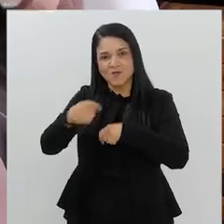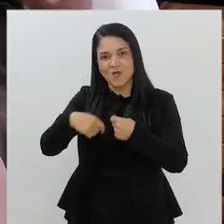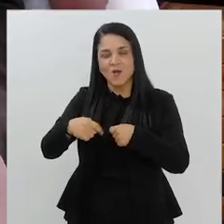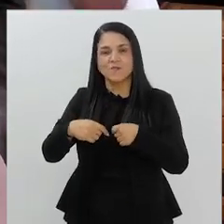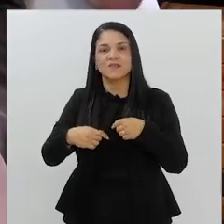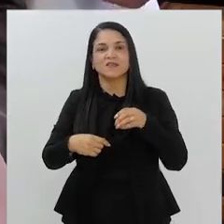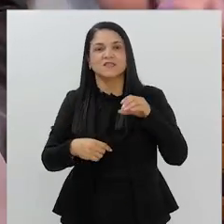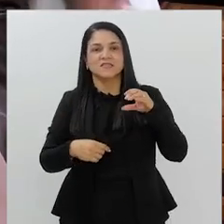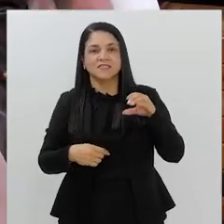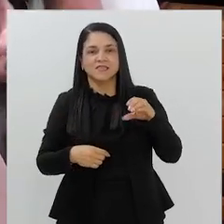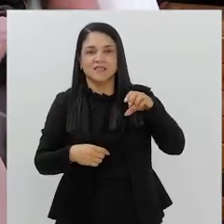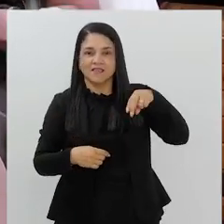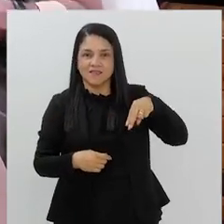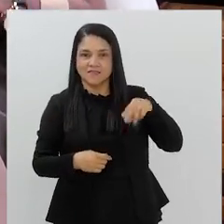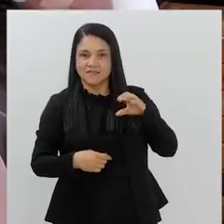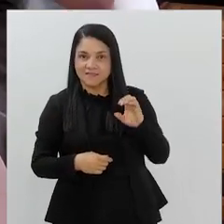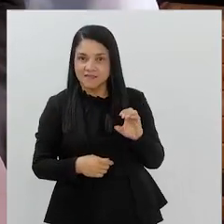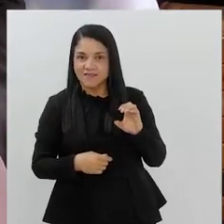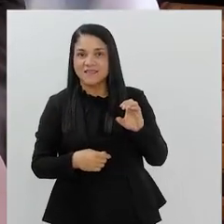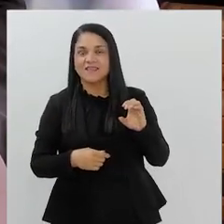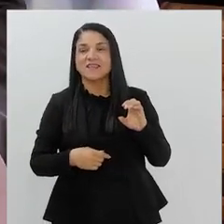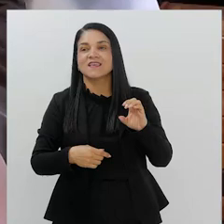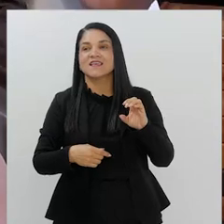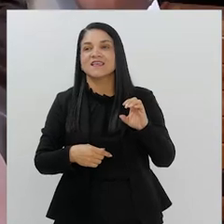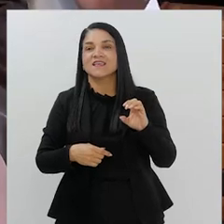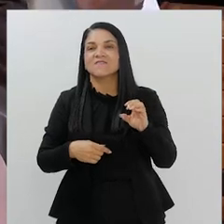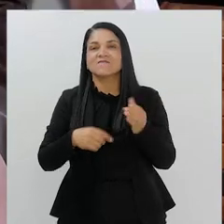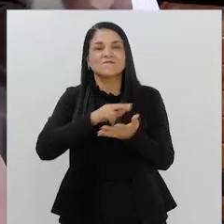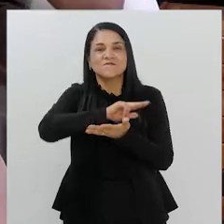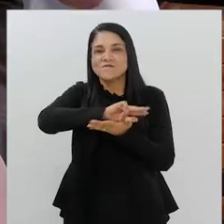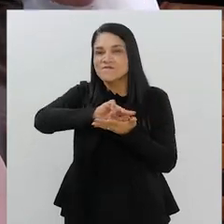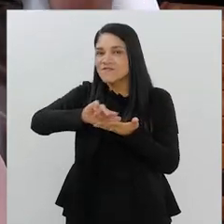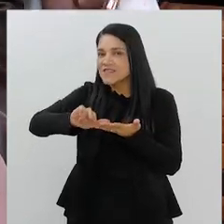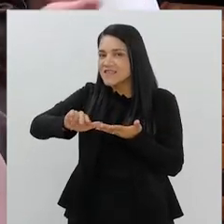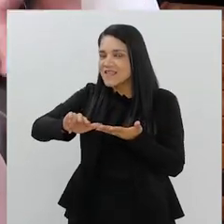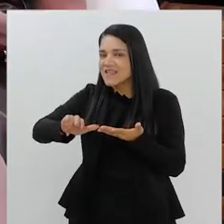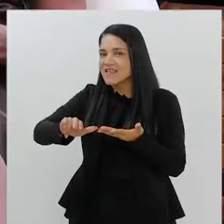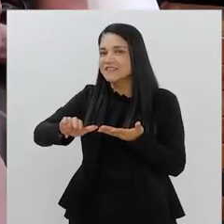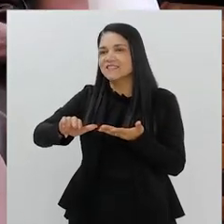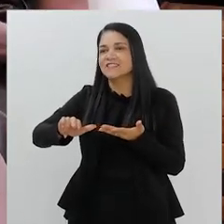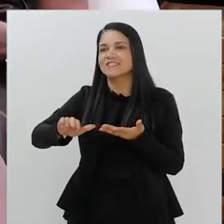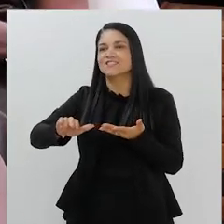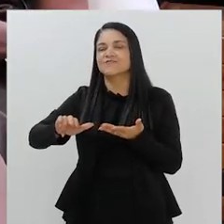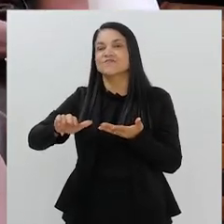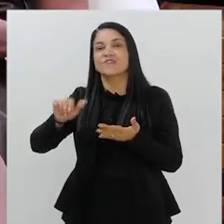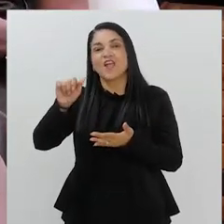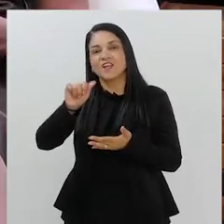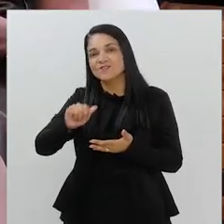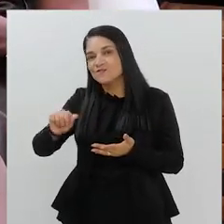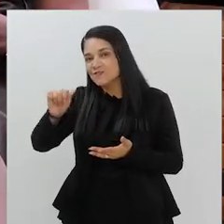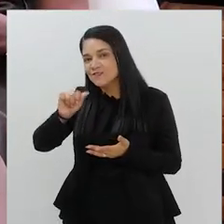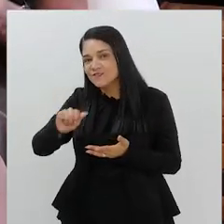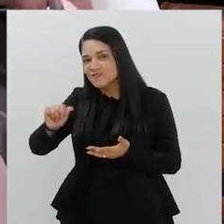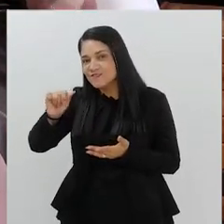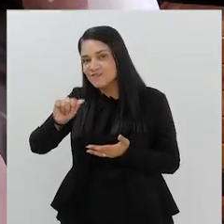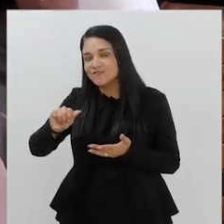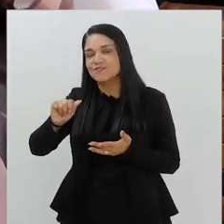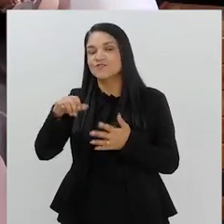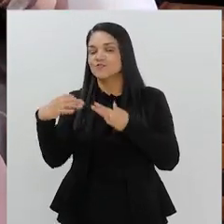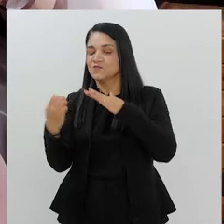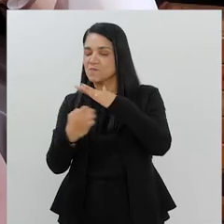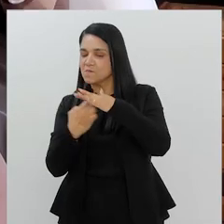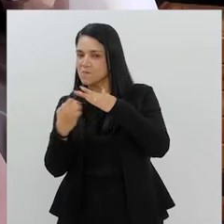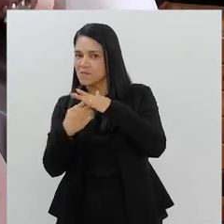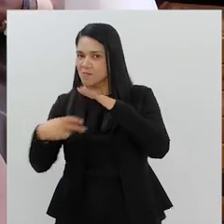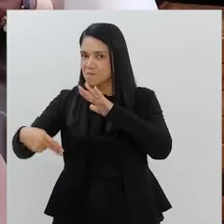econômica F comércio CNC eh enfim né uma série de eh de associações